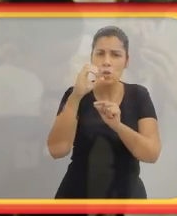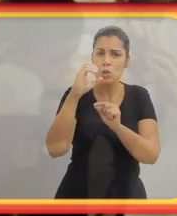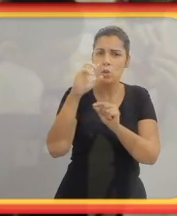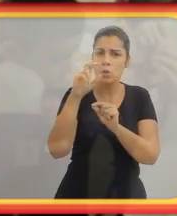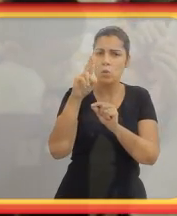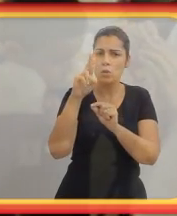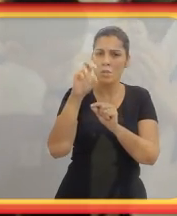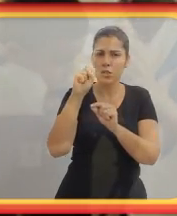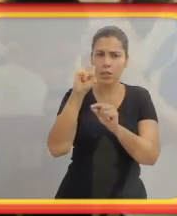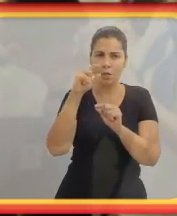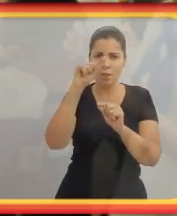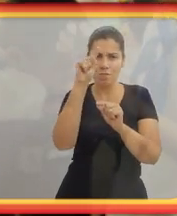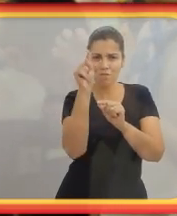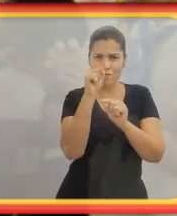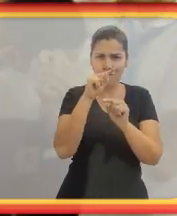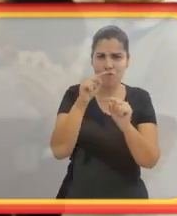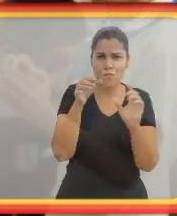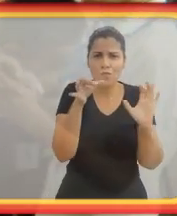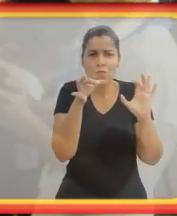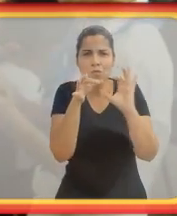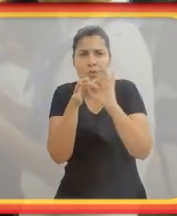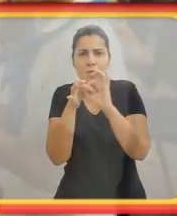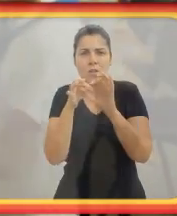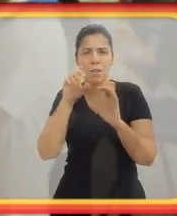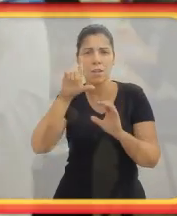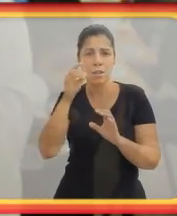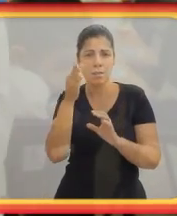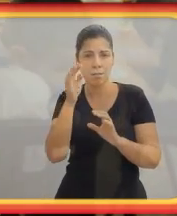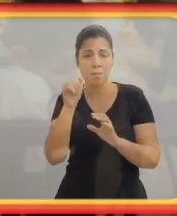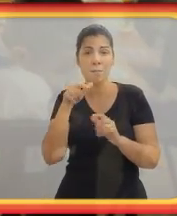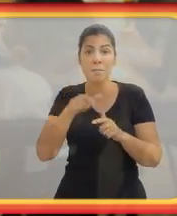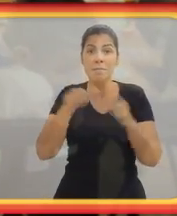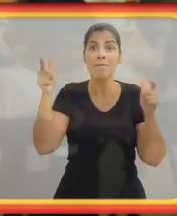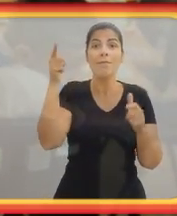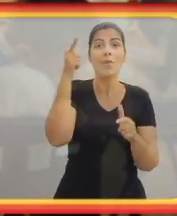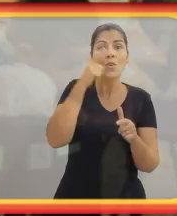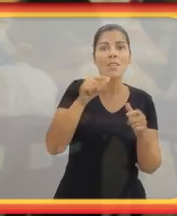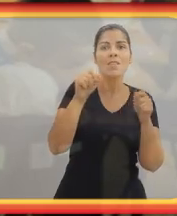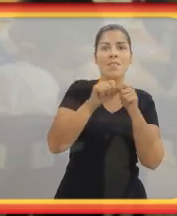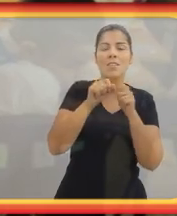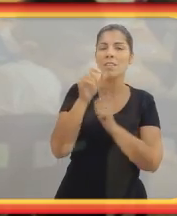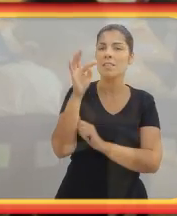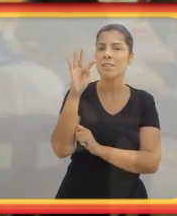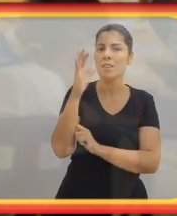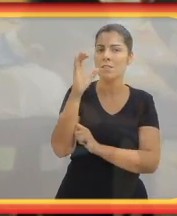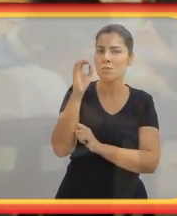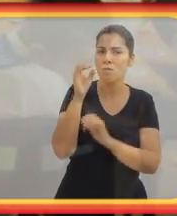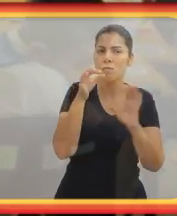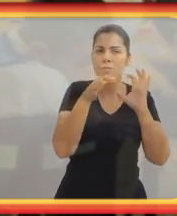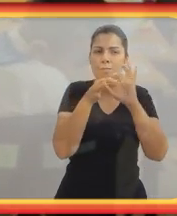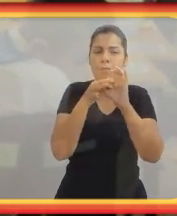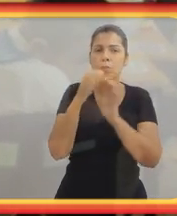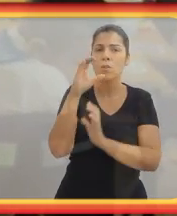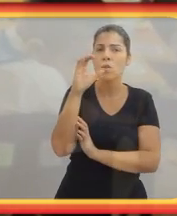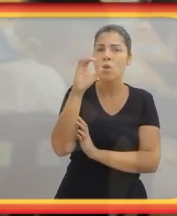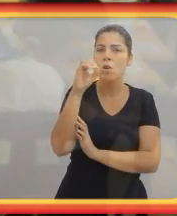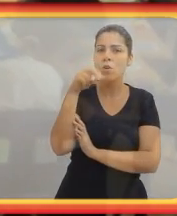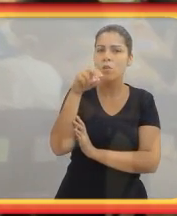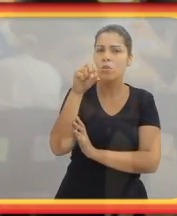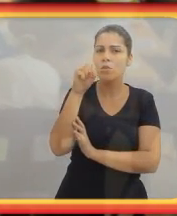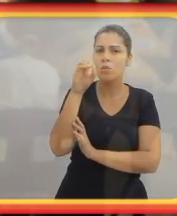melhores. Há uma ligação melhor. Nem todas as crianças com estas características conseguem chegar a escrever em letra